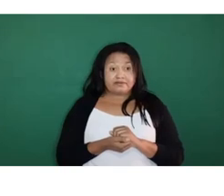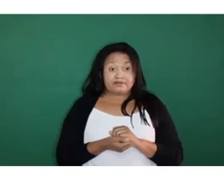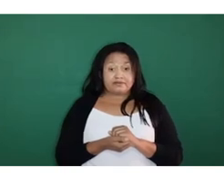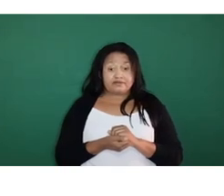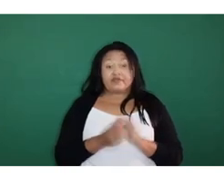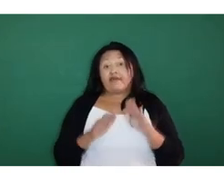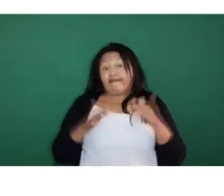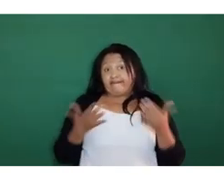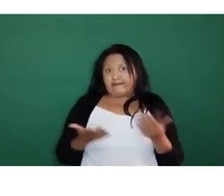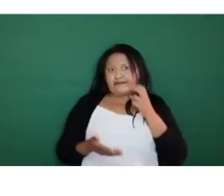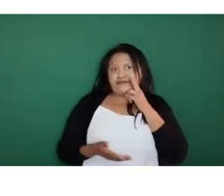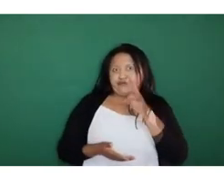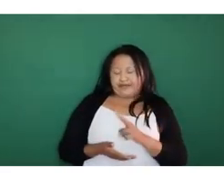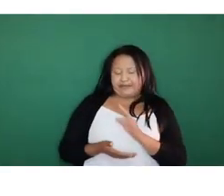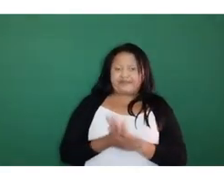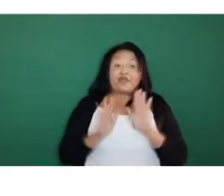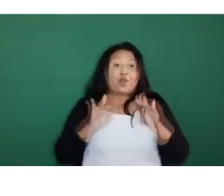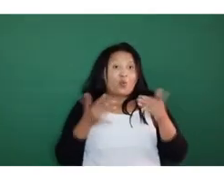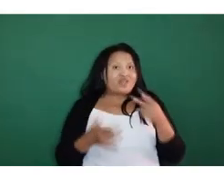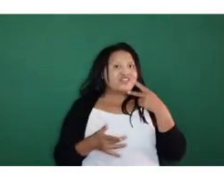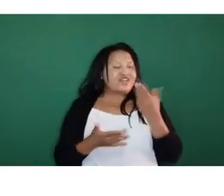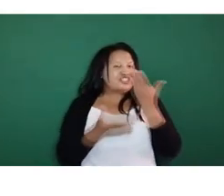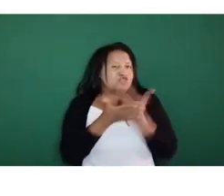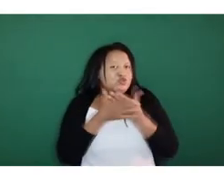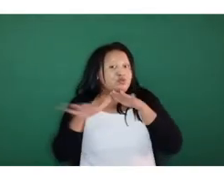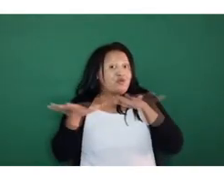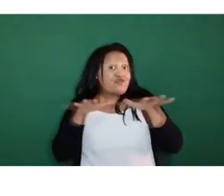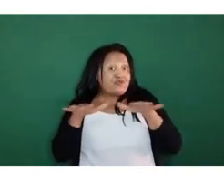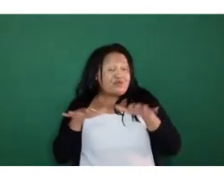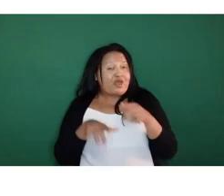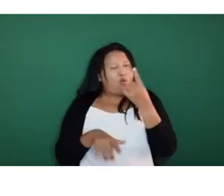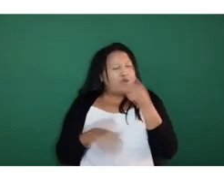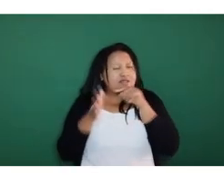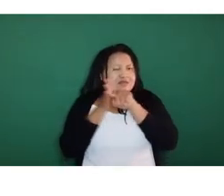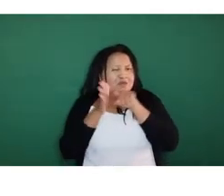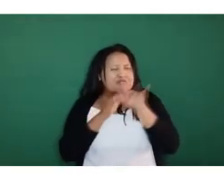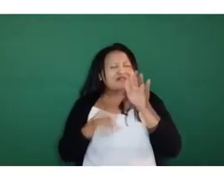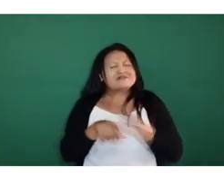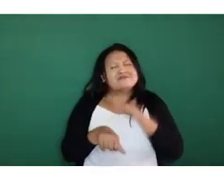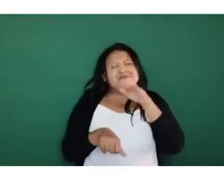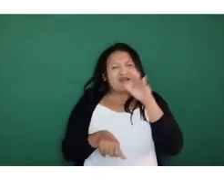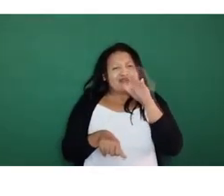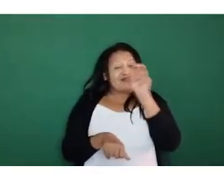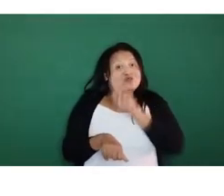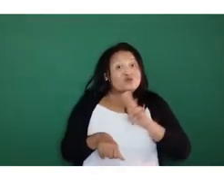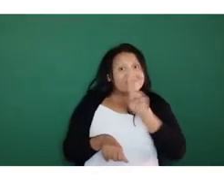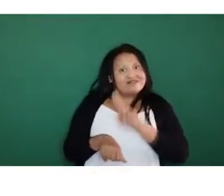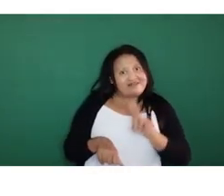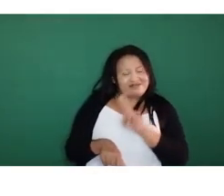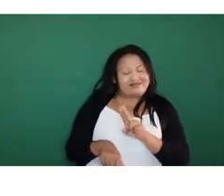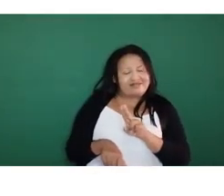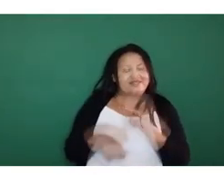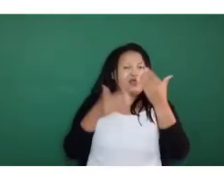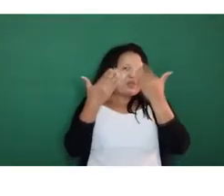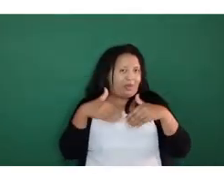Então vamos lá quando a gente fala de estudo dos movimentos uma das questões que mais são pedidas em